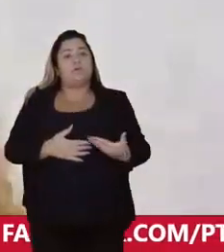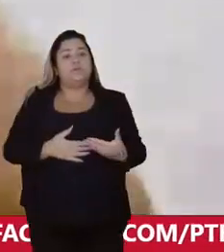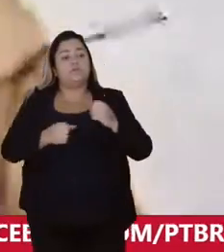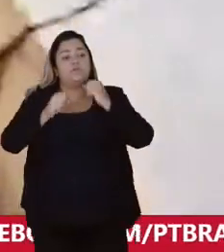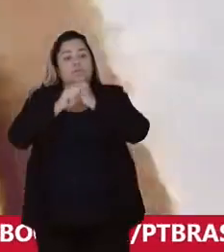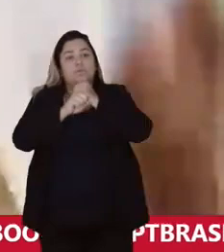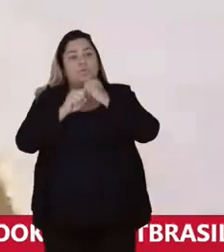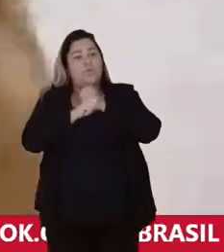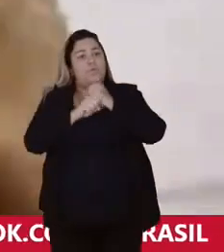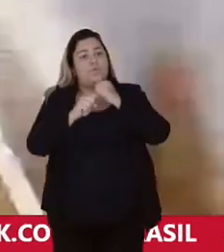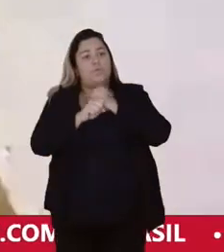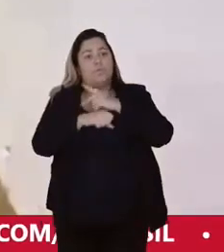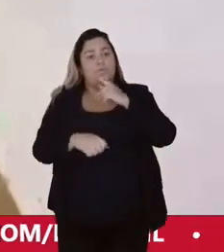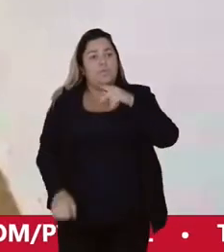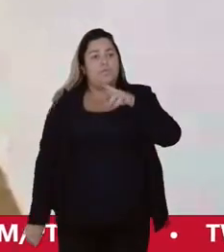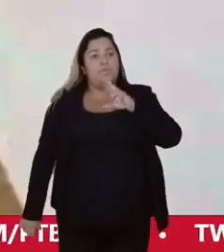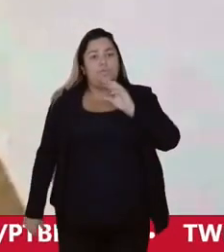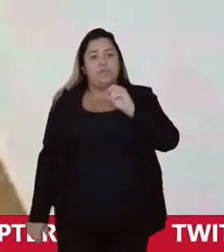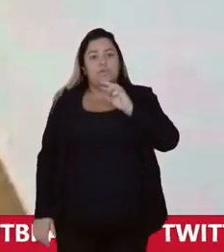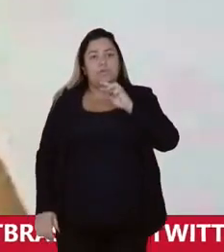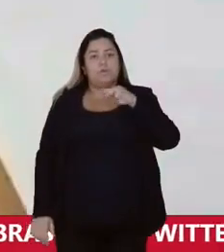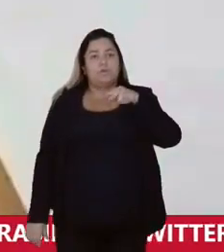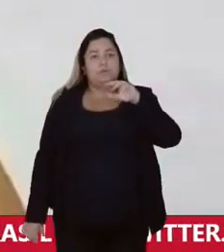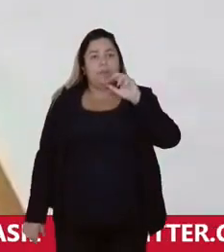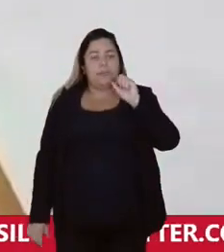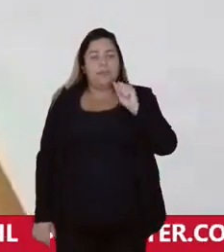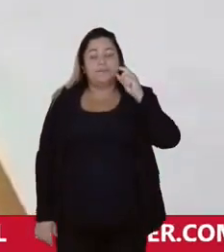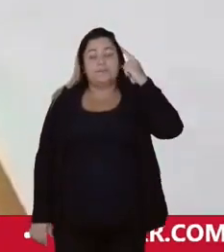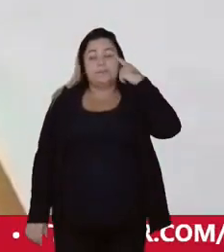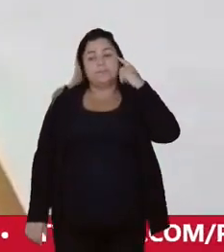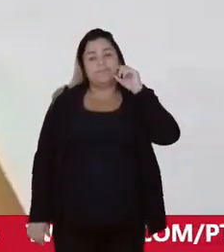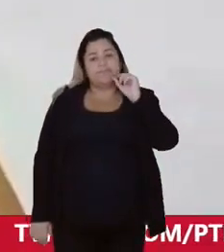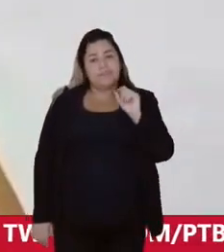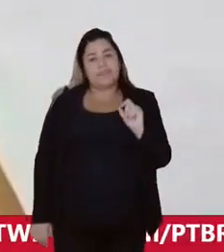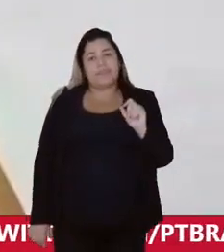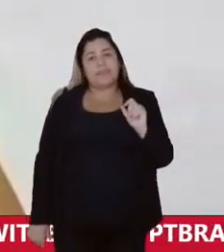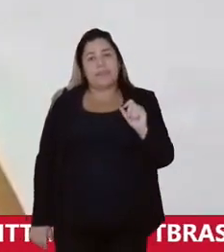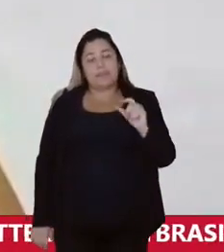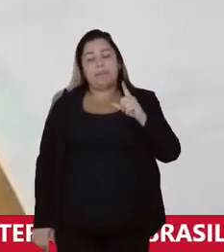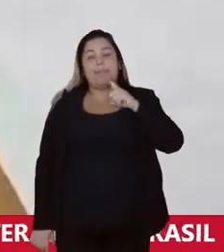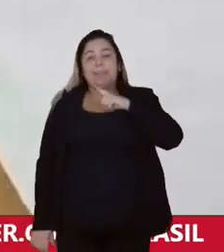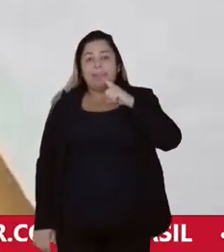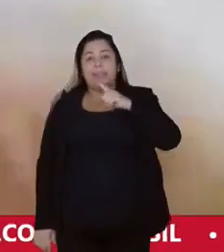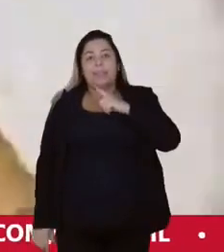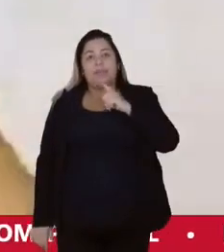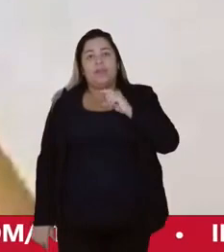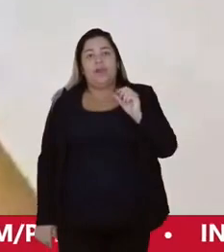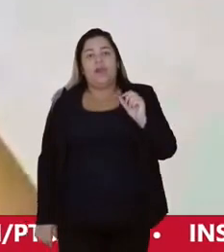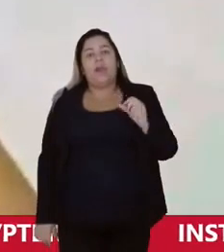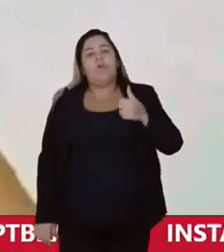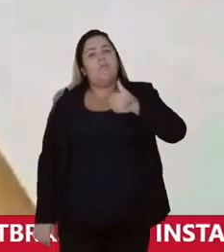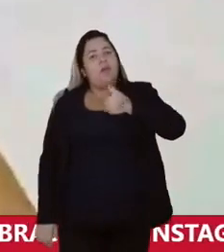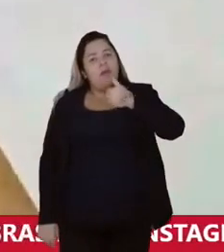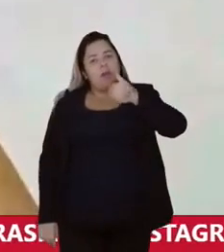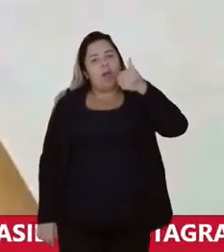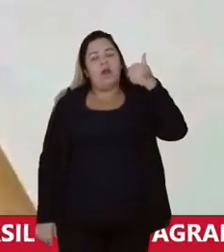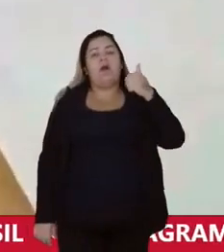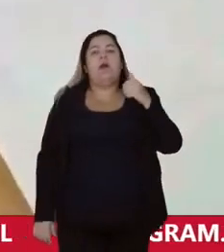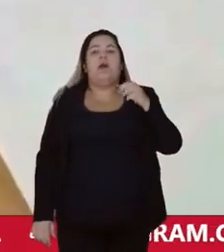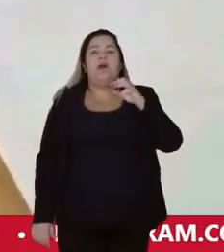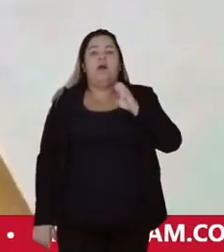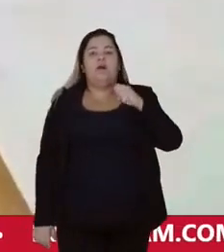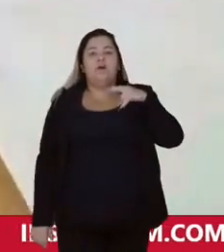construa um programa, um governo pensando que para que tenha condições de melhorar a